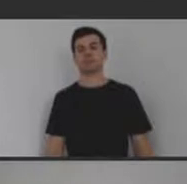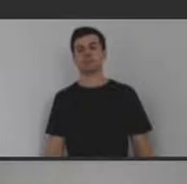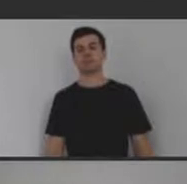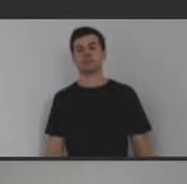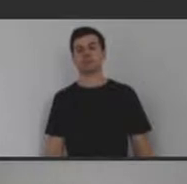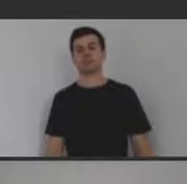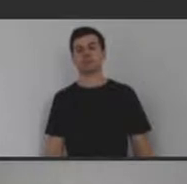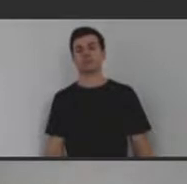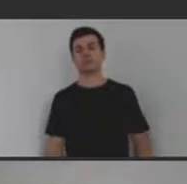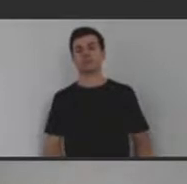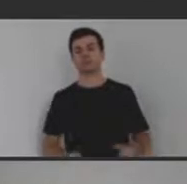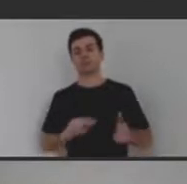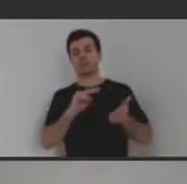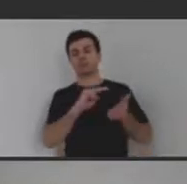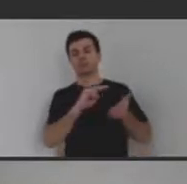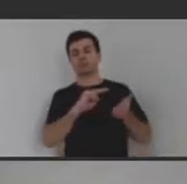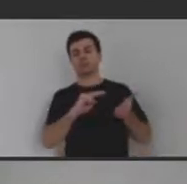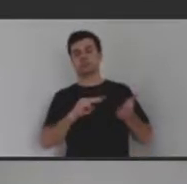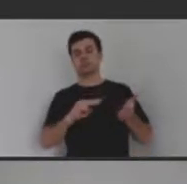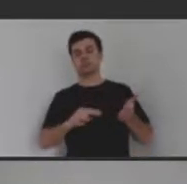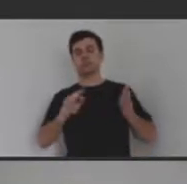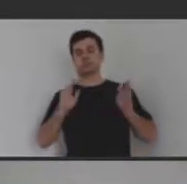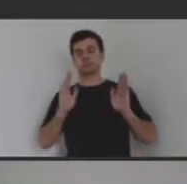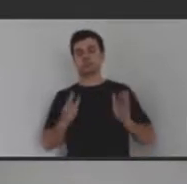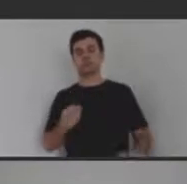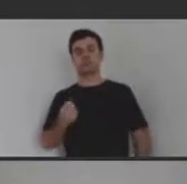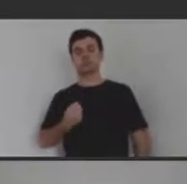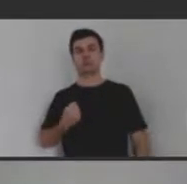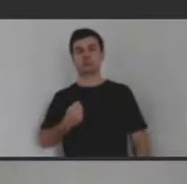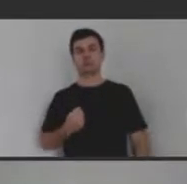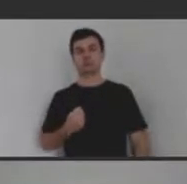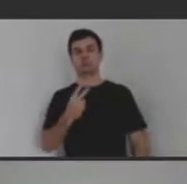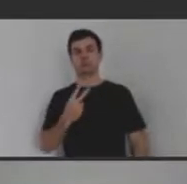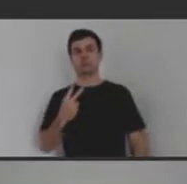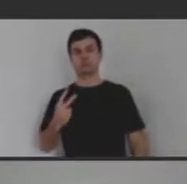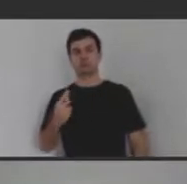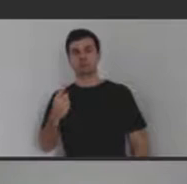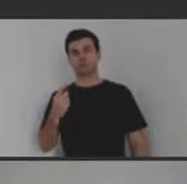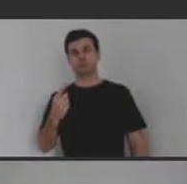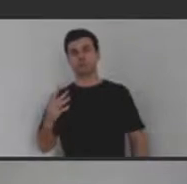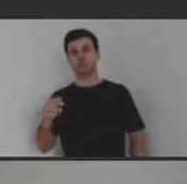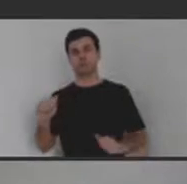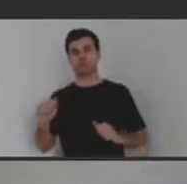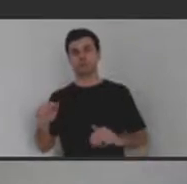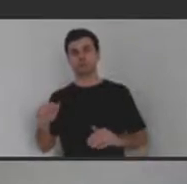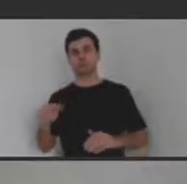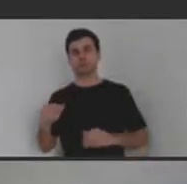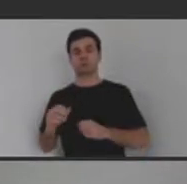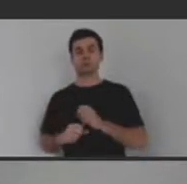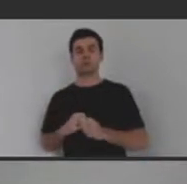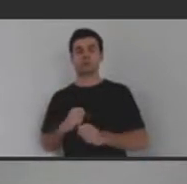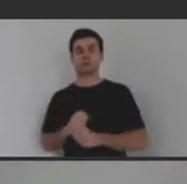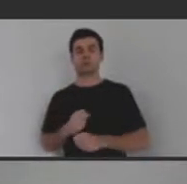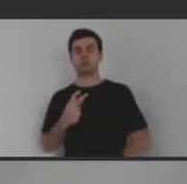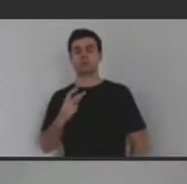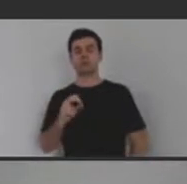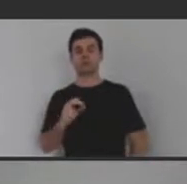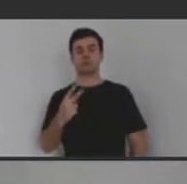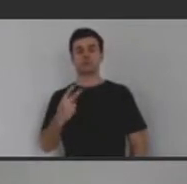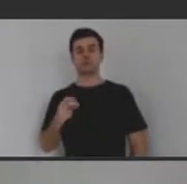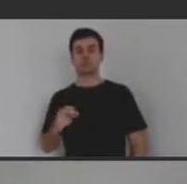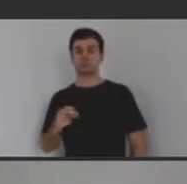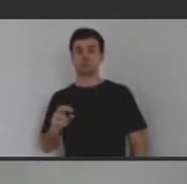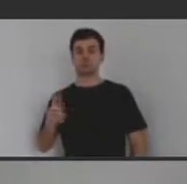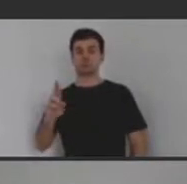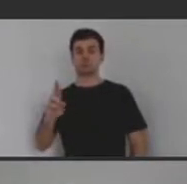Feita a leitura do ato número 22, de 14 de setembro de 2020, da mesa diretora desta Casa de Leis,